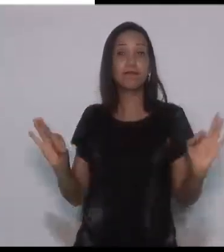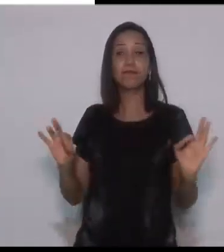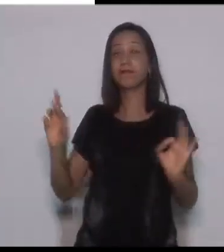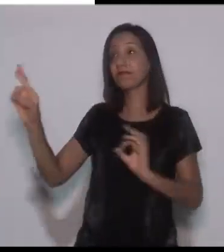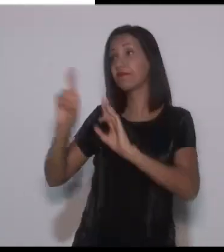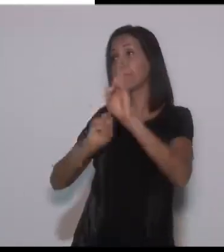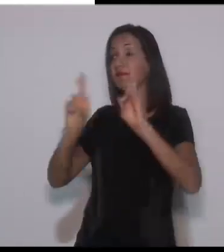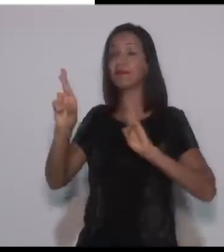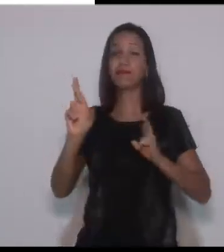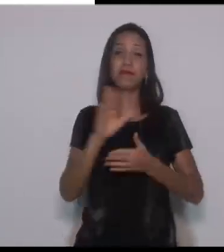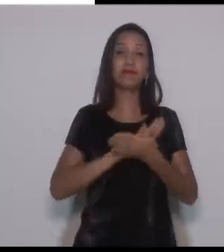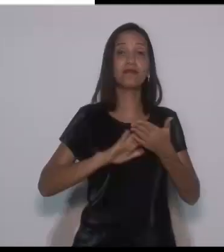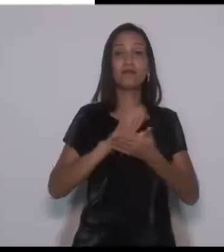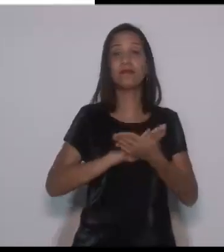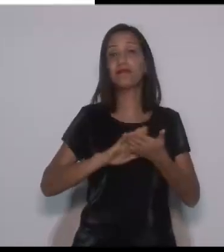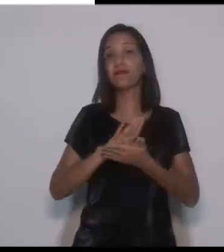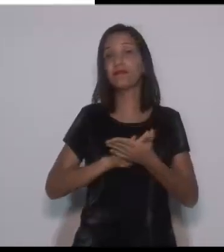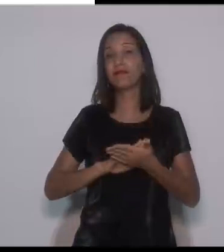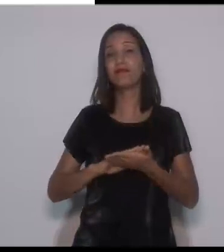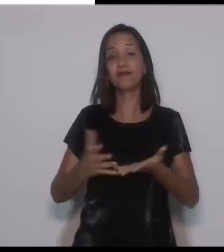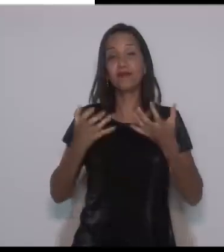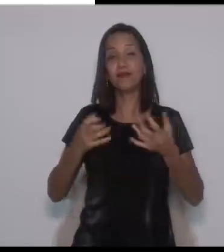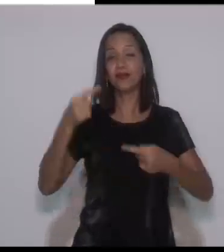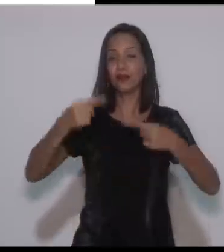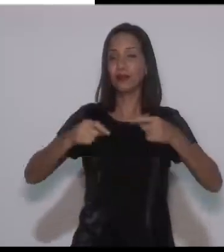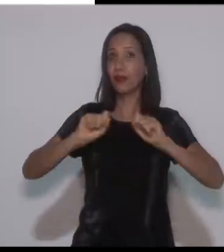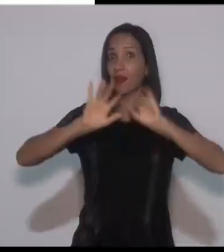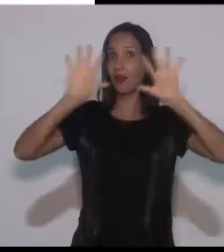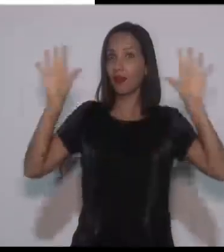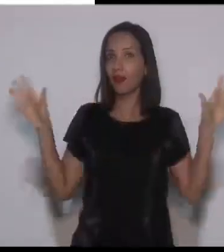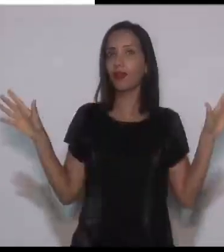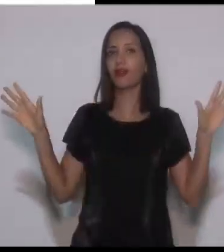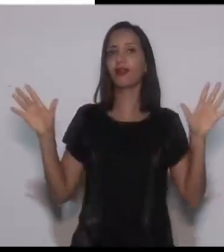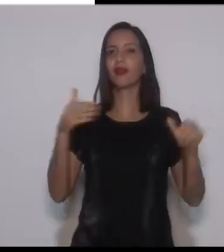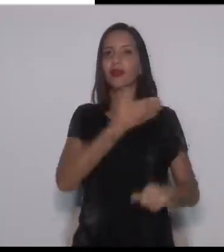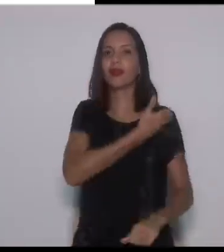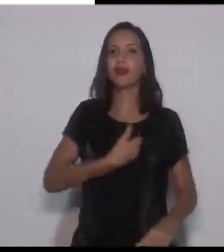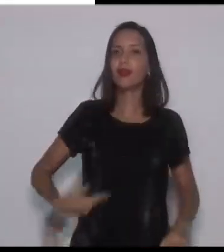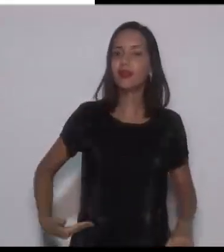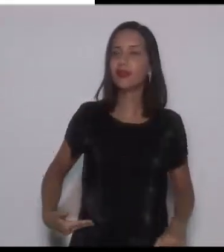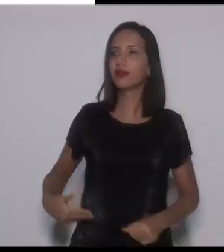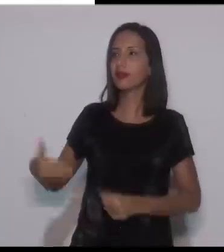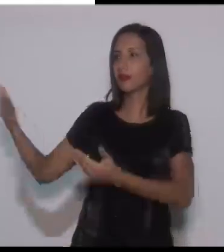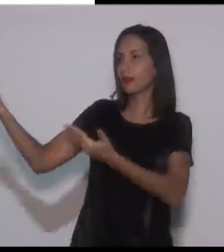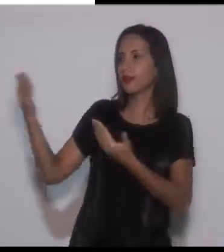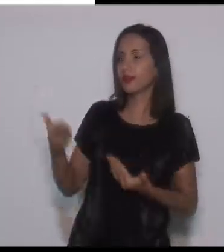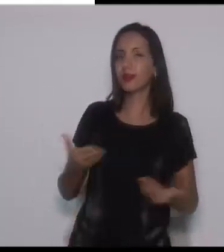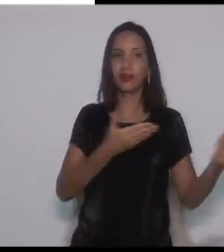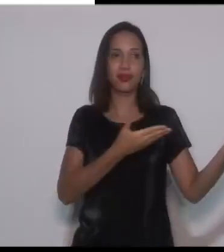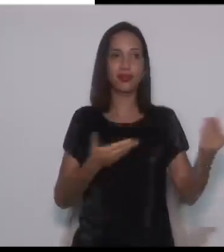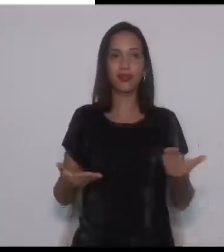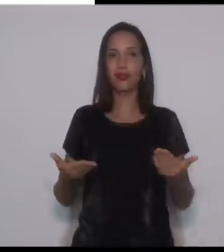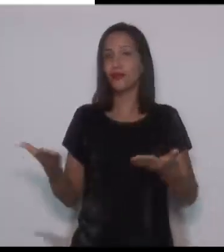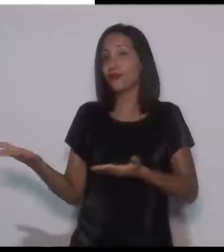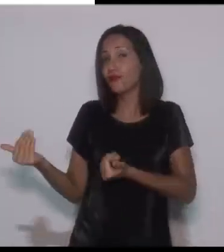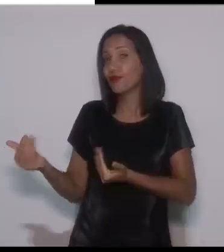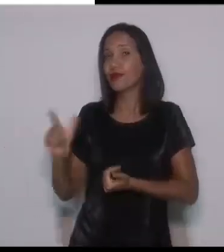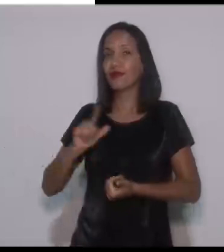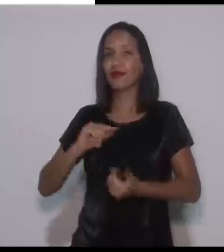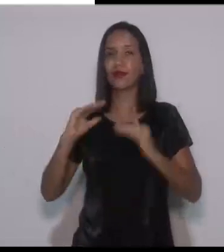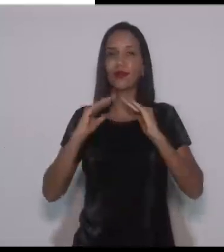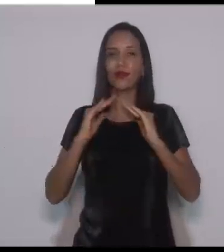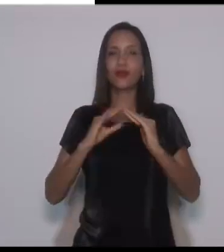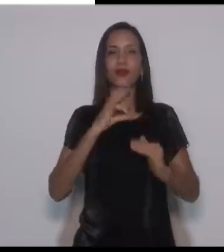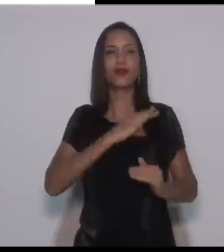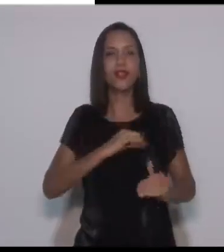ser nenhum. Simples assim. Se a gente quiser uma política mais clara, política pública, que traga o jovem para ter um morador com um